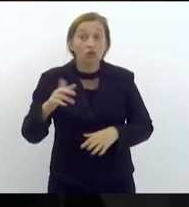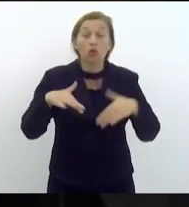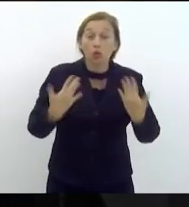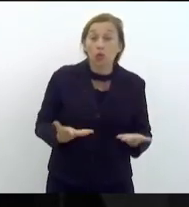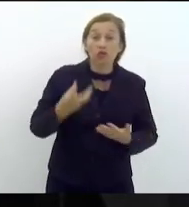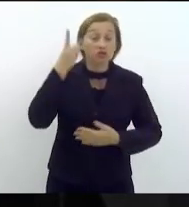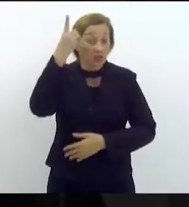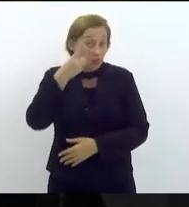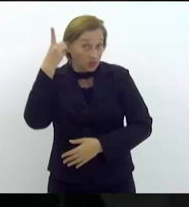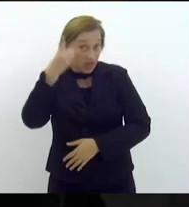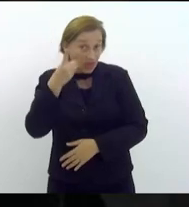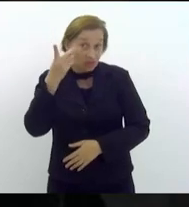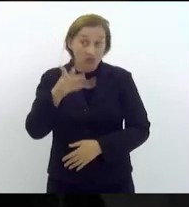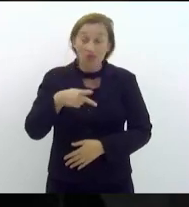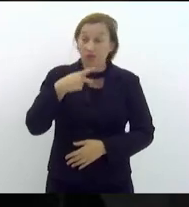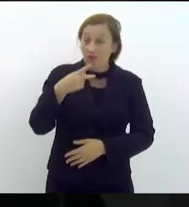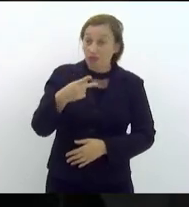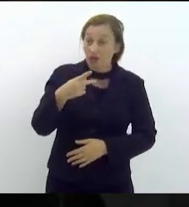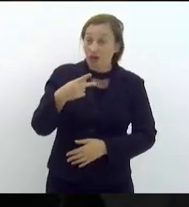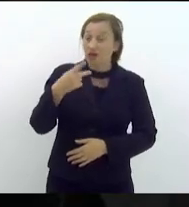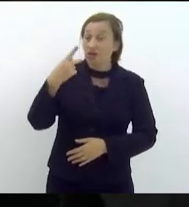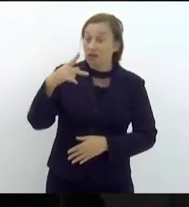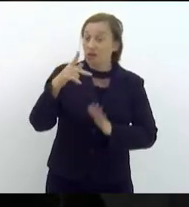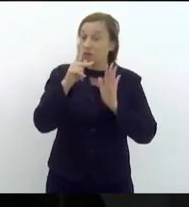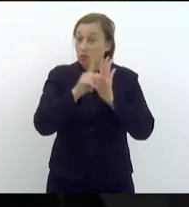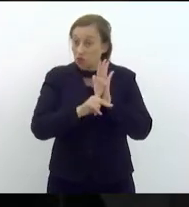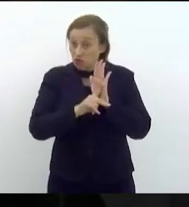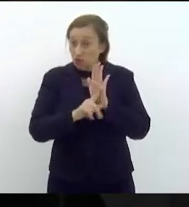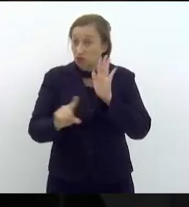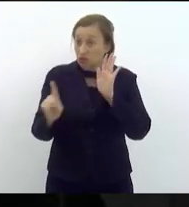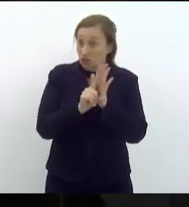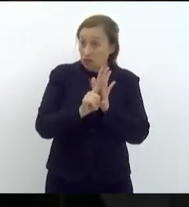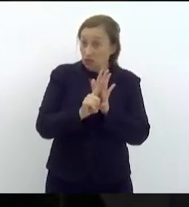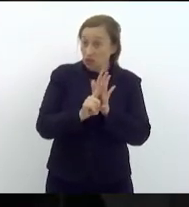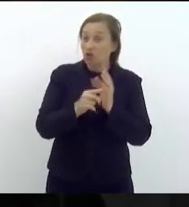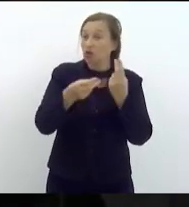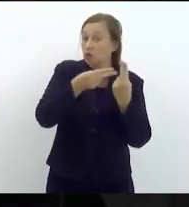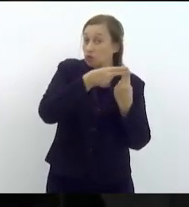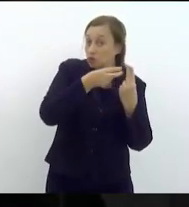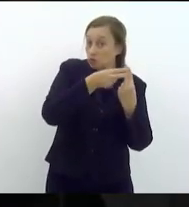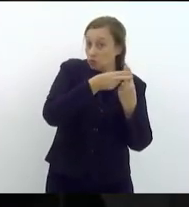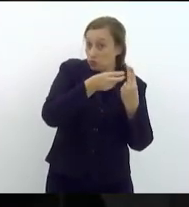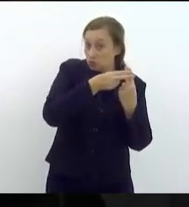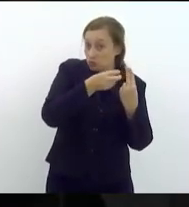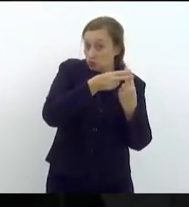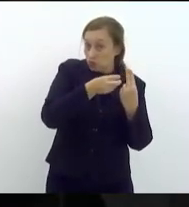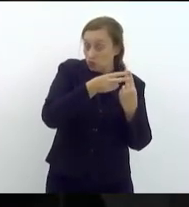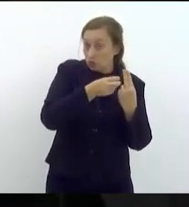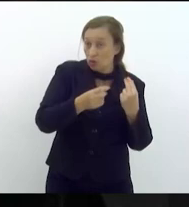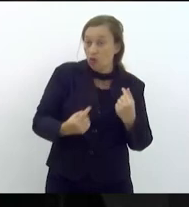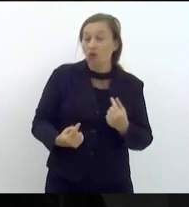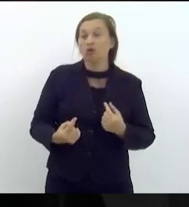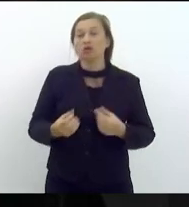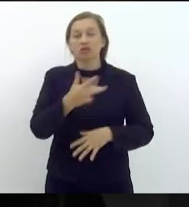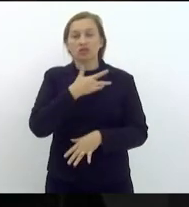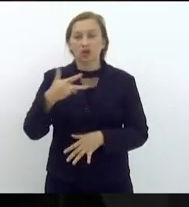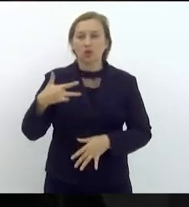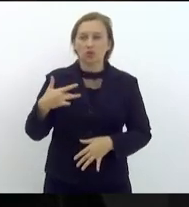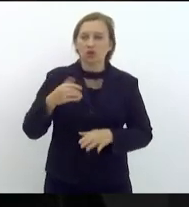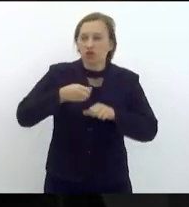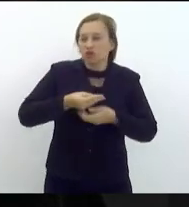deputado admite por seu projeto legislativo que o SUS do Sistema Único de Saúde distribua